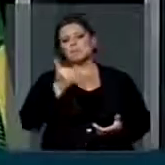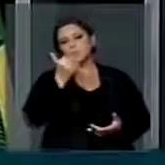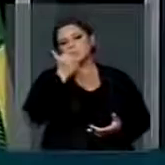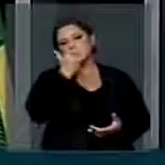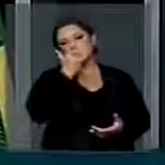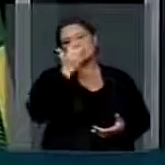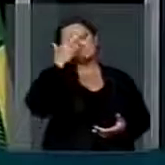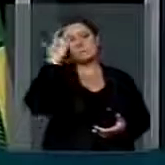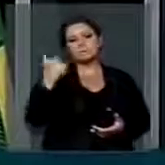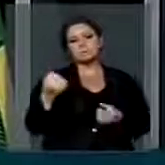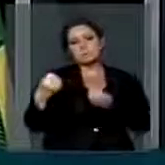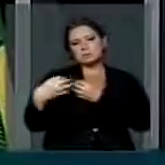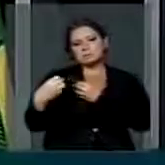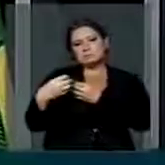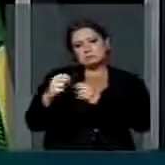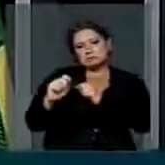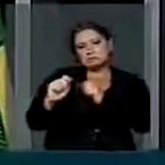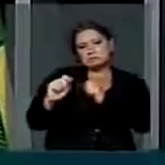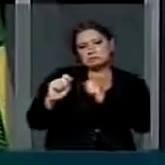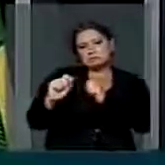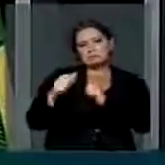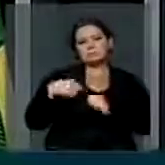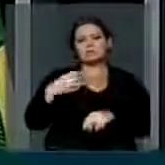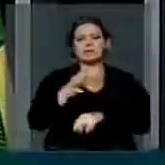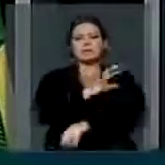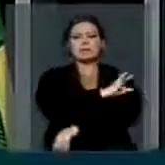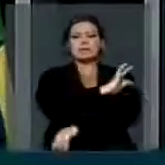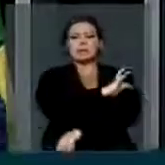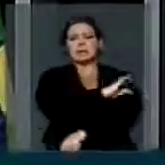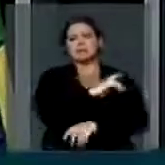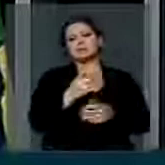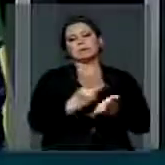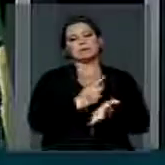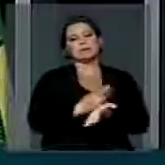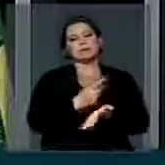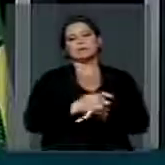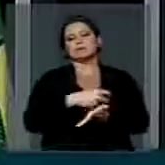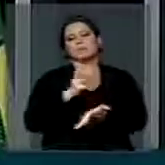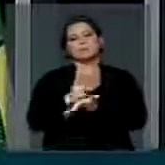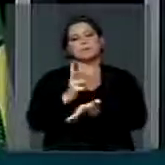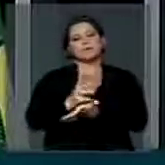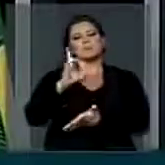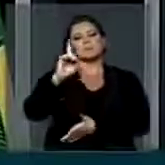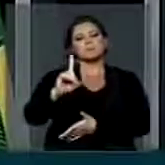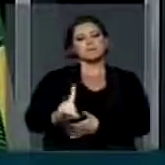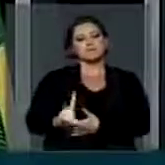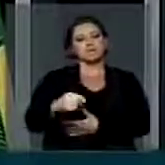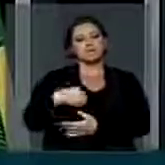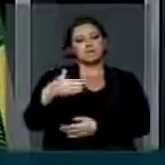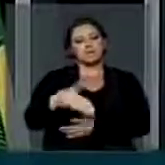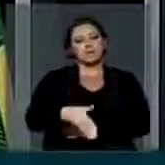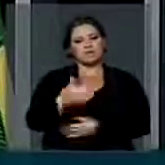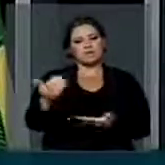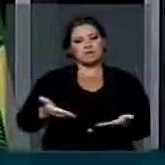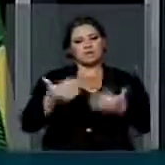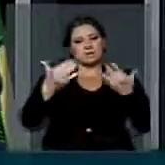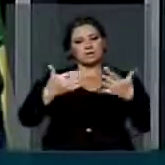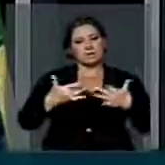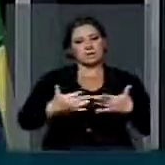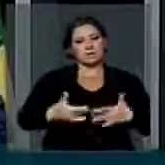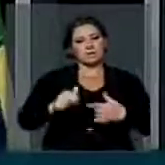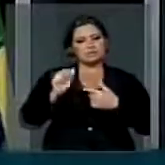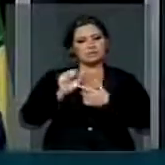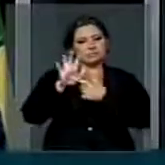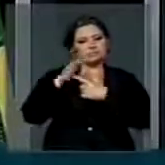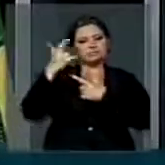levada a um erro técnico e a um erro jurídico pelo mesmo diretor que esteve aqui agora fazendo a